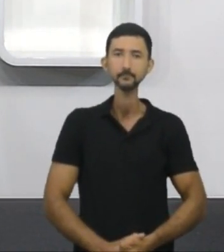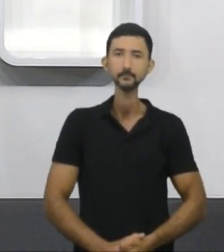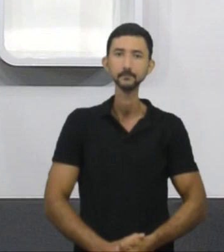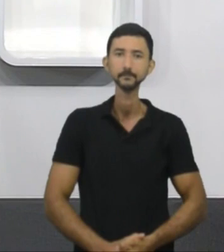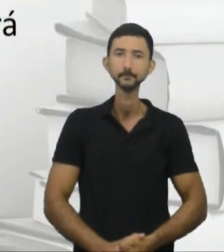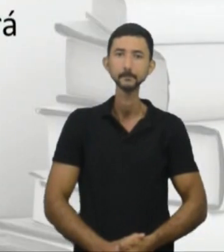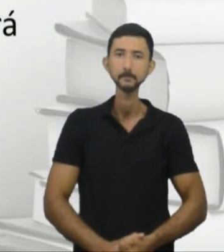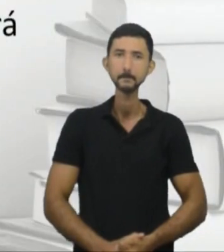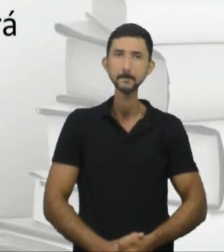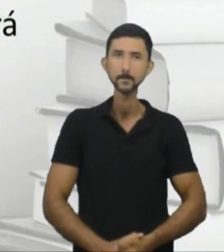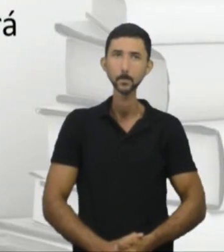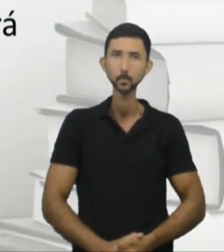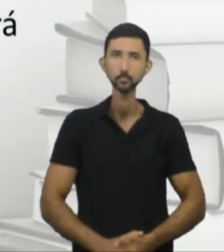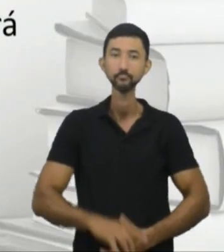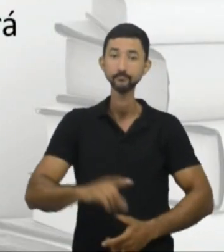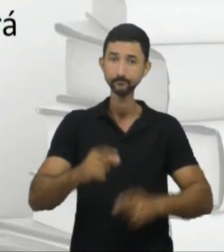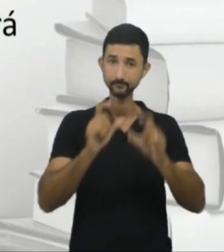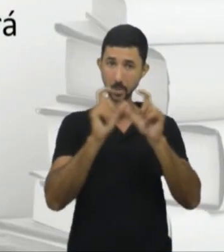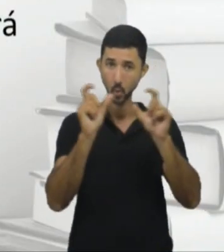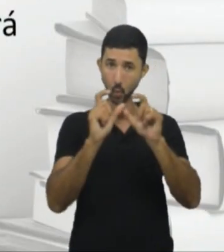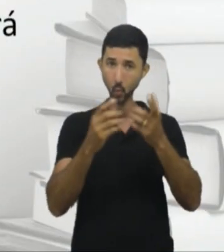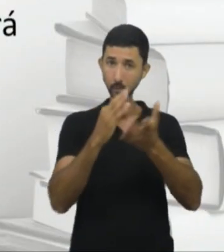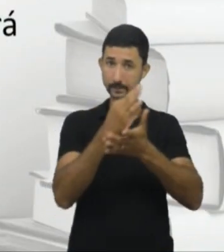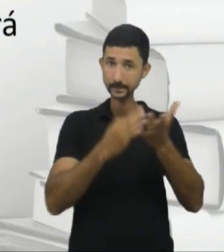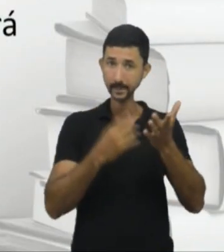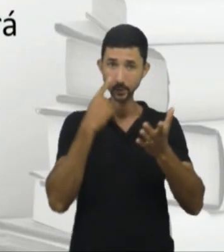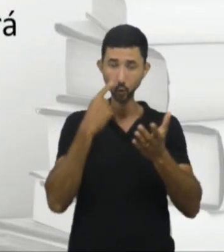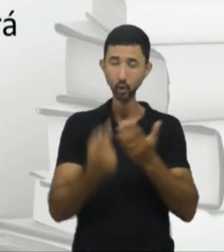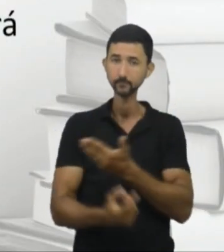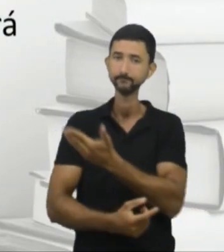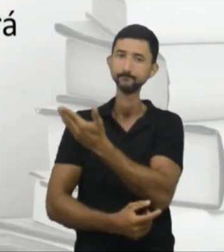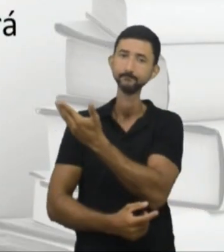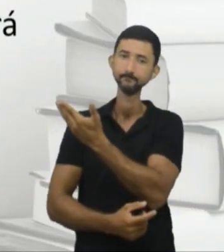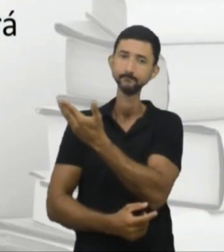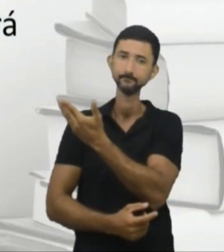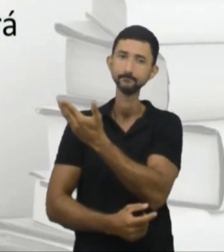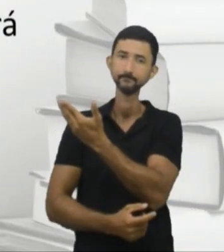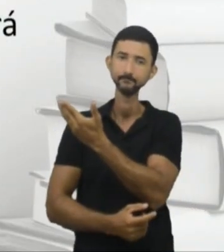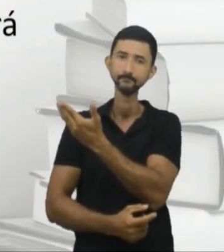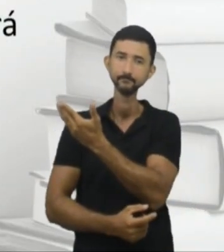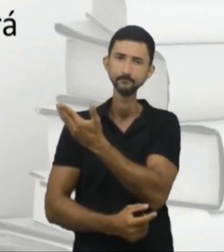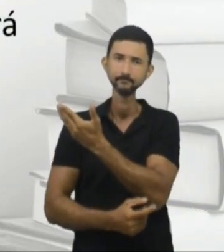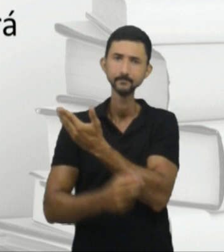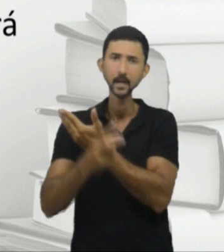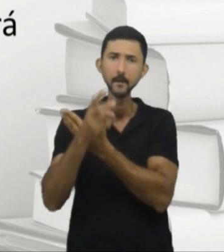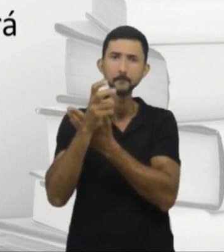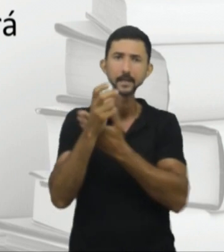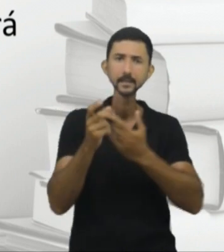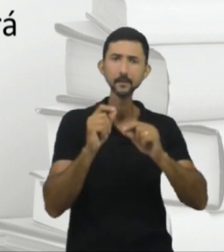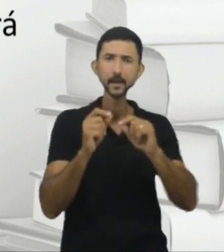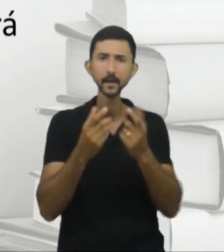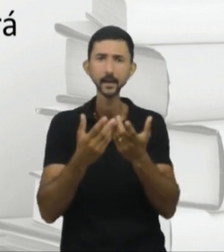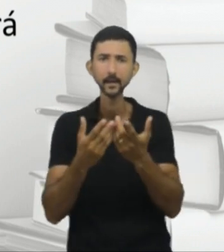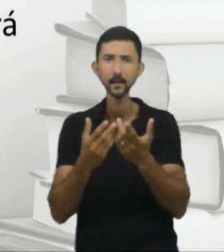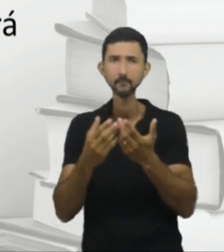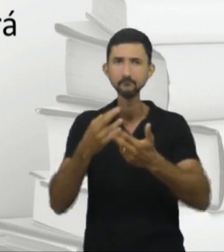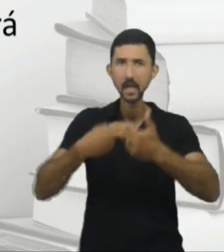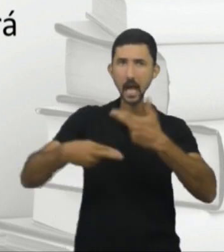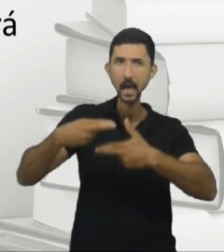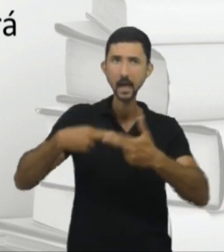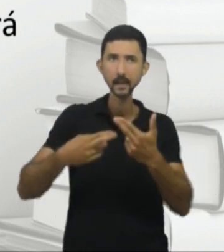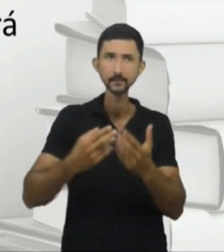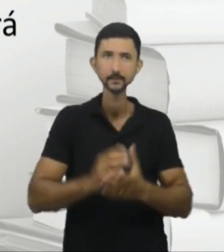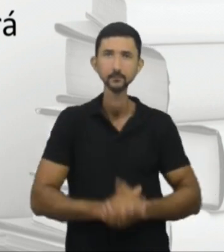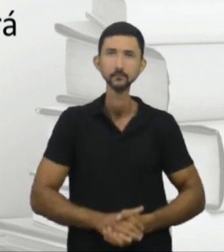mais um trechinho de texto que eu quero que você observe aí na sua tela, para você perceber essas relações,